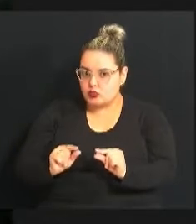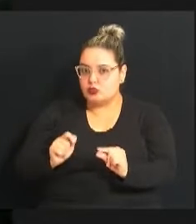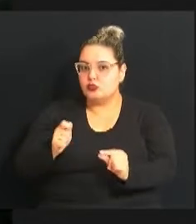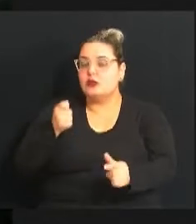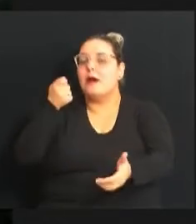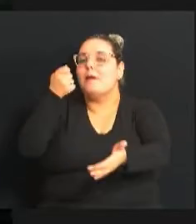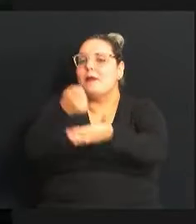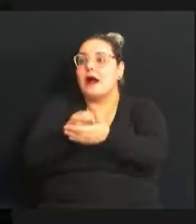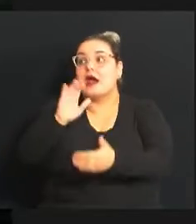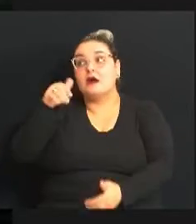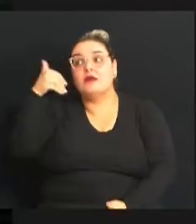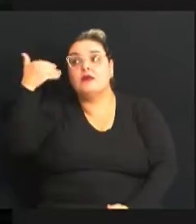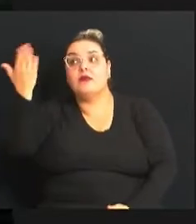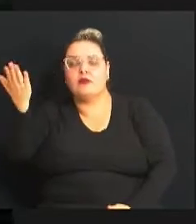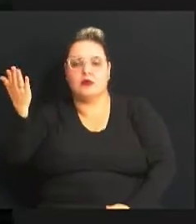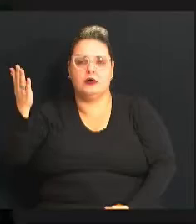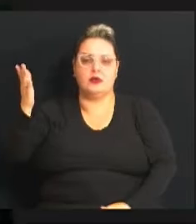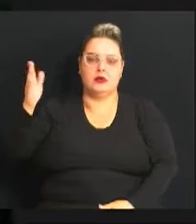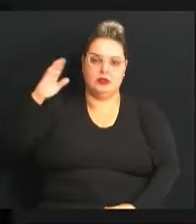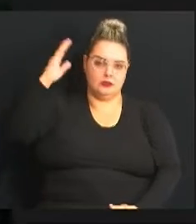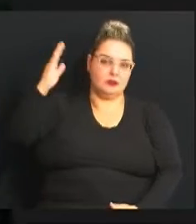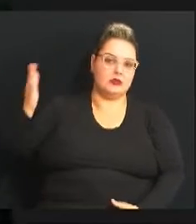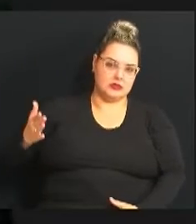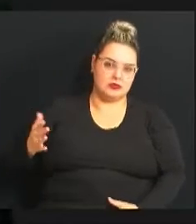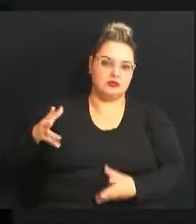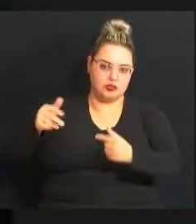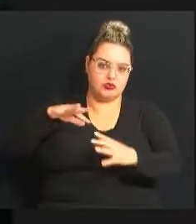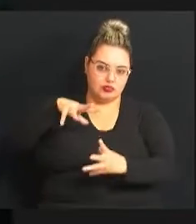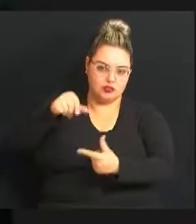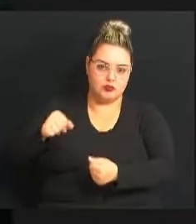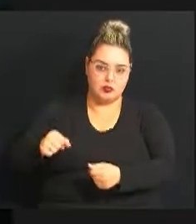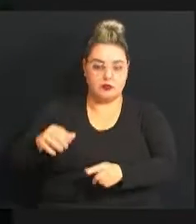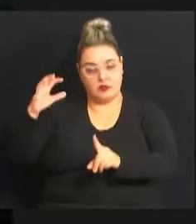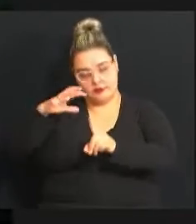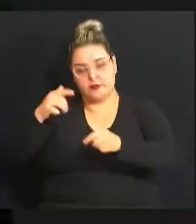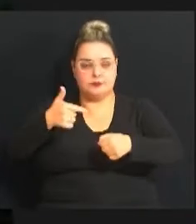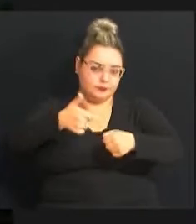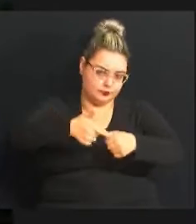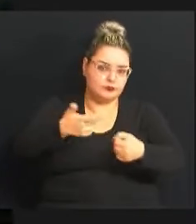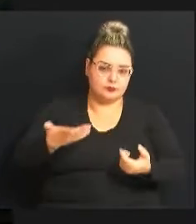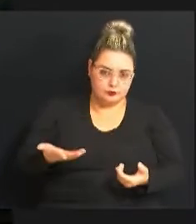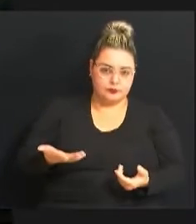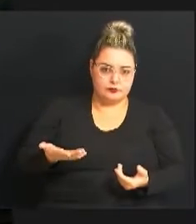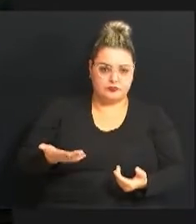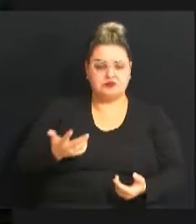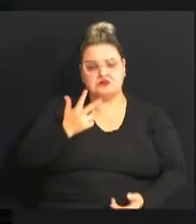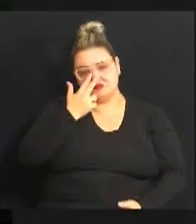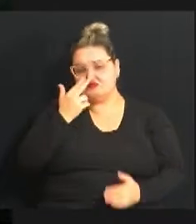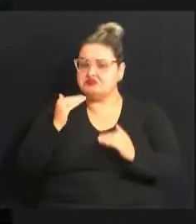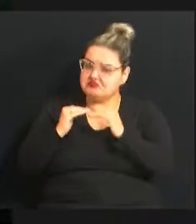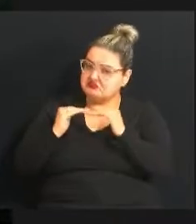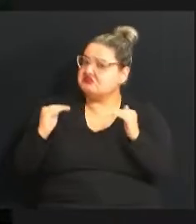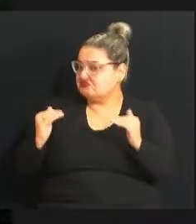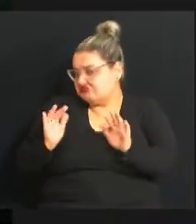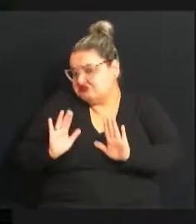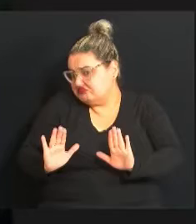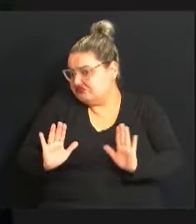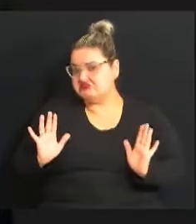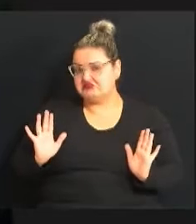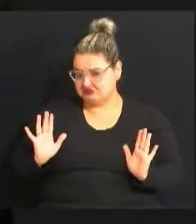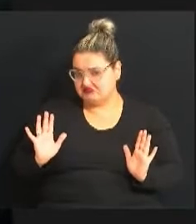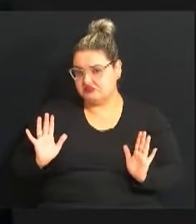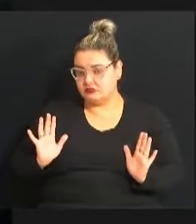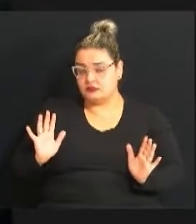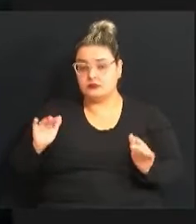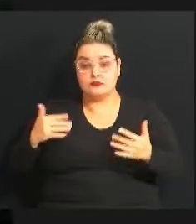internacional, né, do petróleo, que vai afetar o preço dos combustíveis, e parece que ele se estabilizou nesse patamar, né? Então,